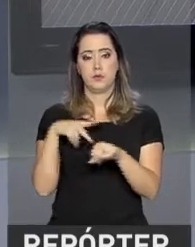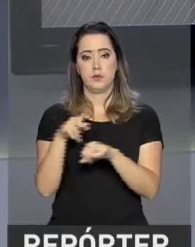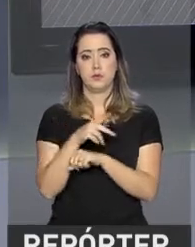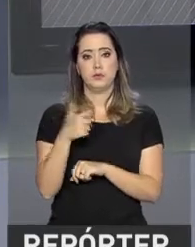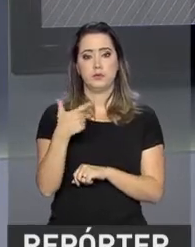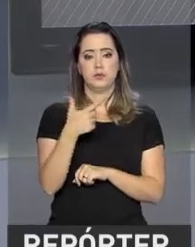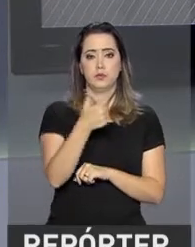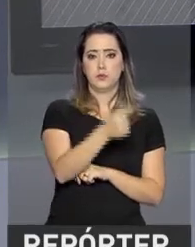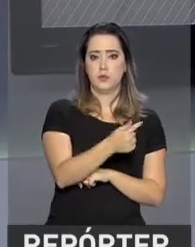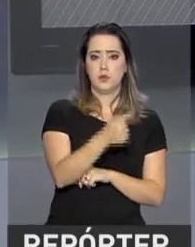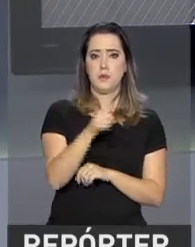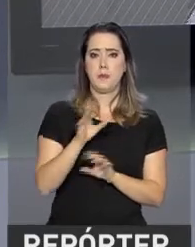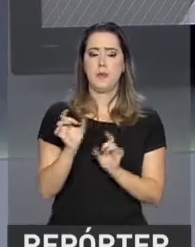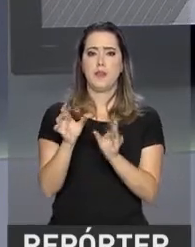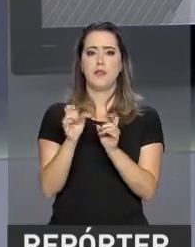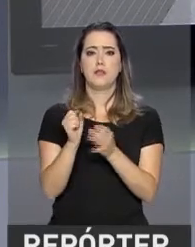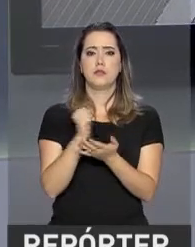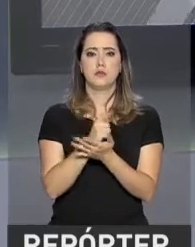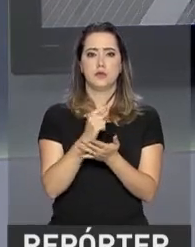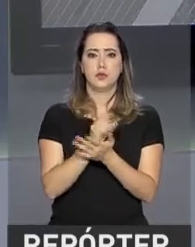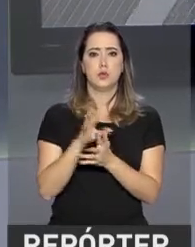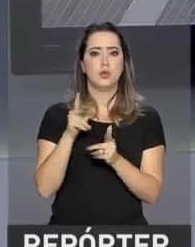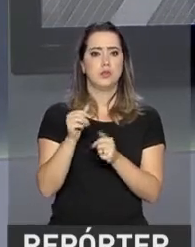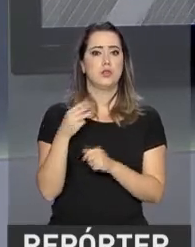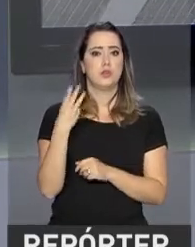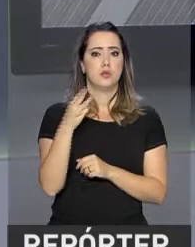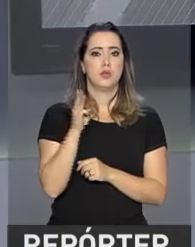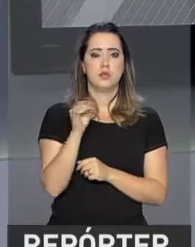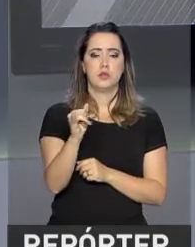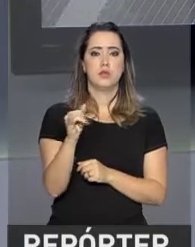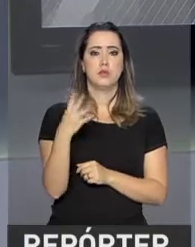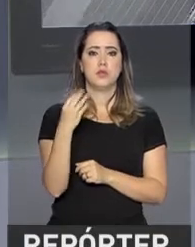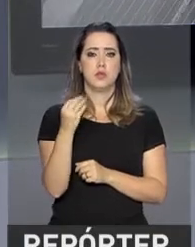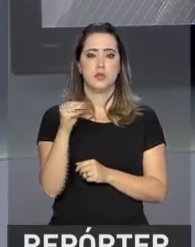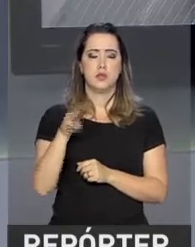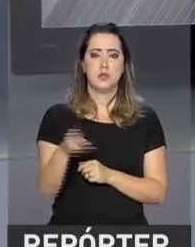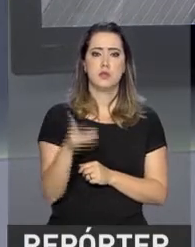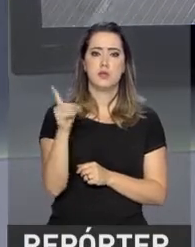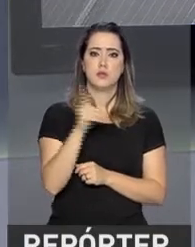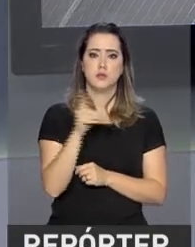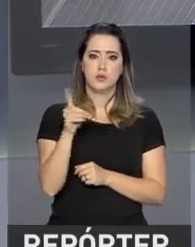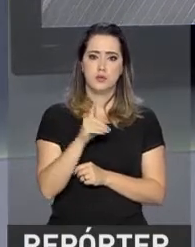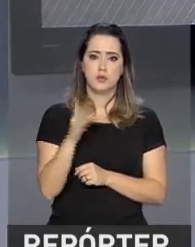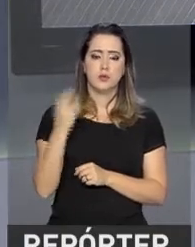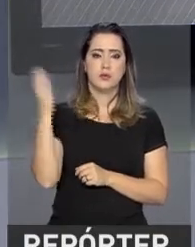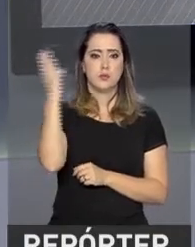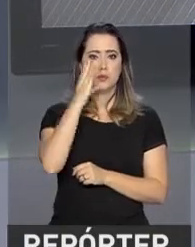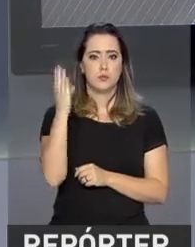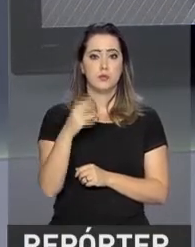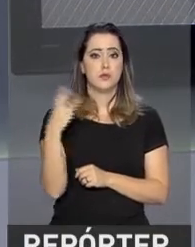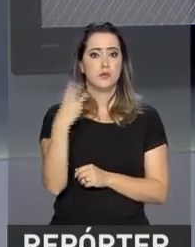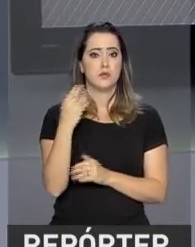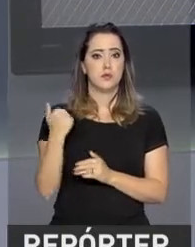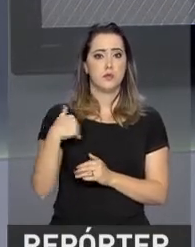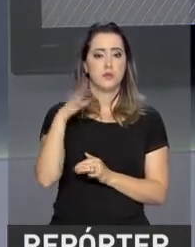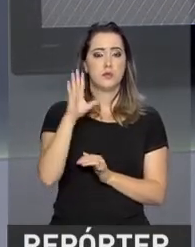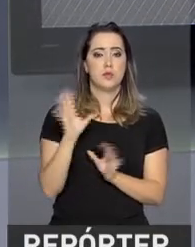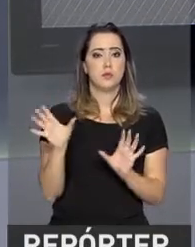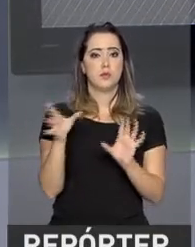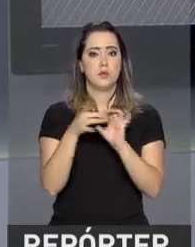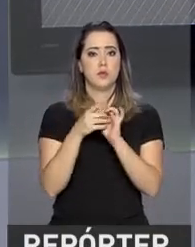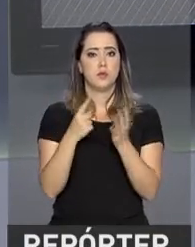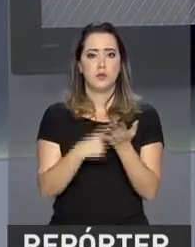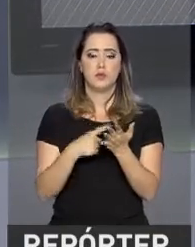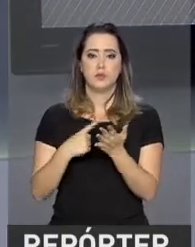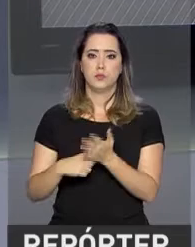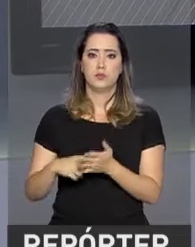2017 o comércio de bens totalizou 3 bilhões e 400 milhões de dólares fazendo do brasil o terceiro maior parceiro comercial